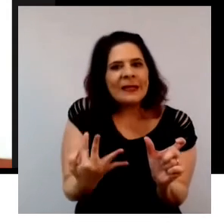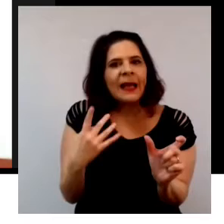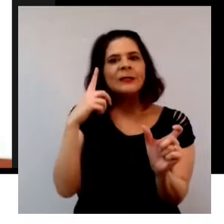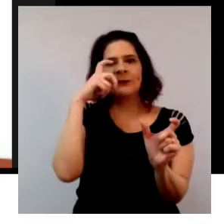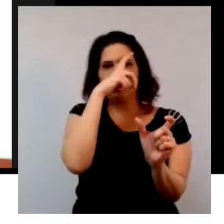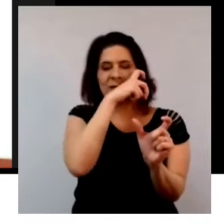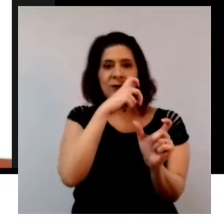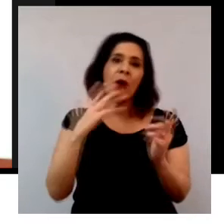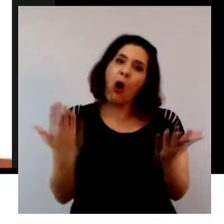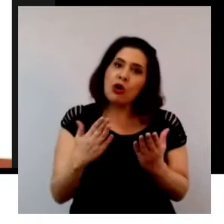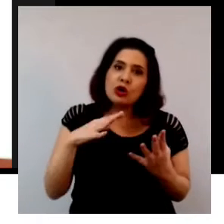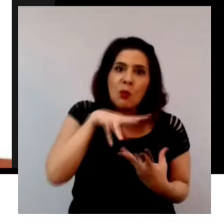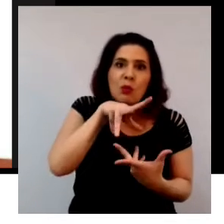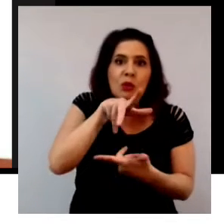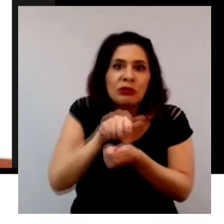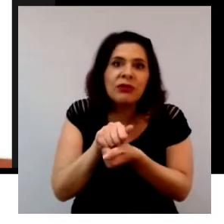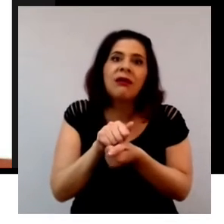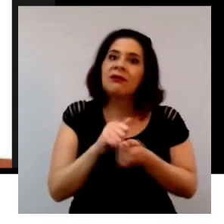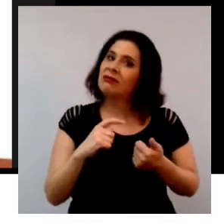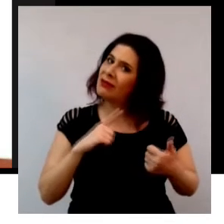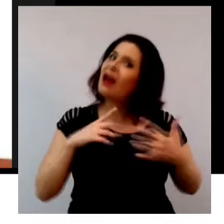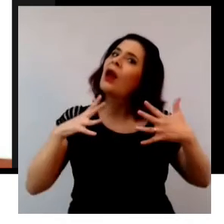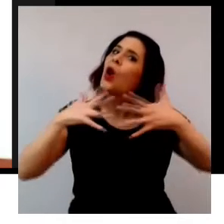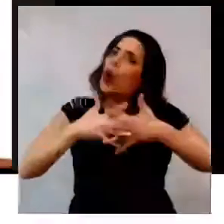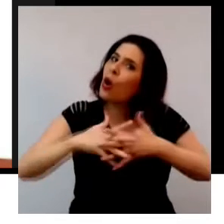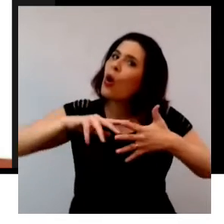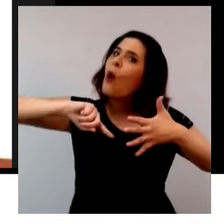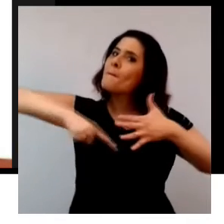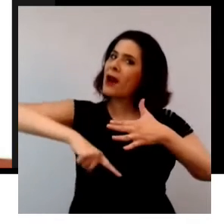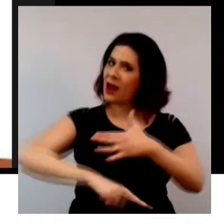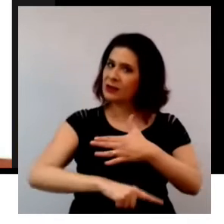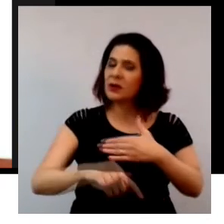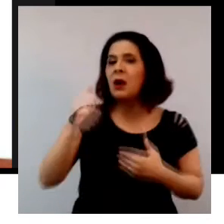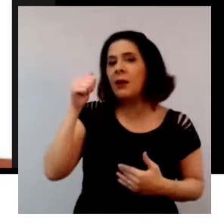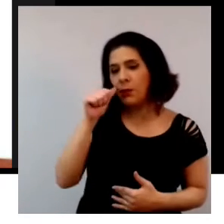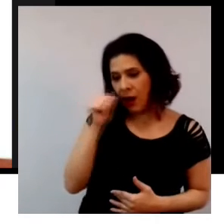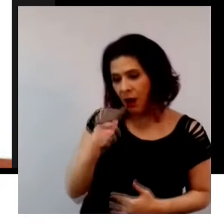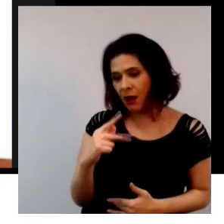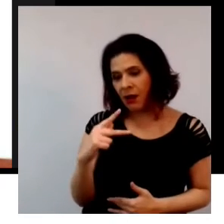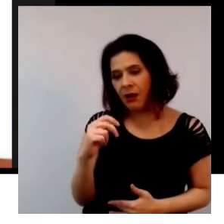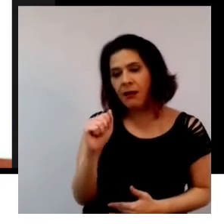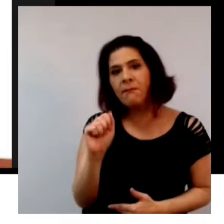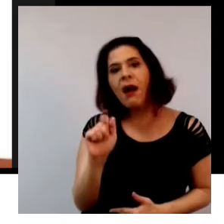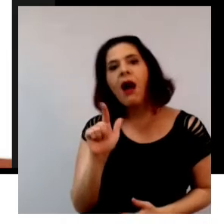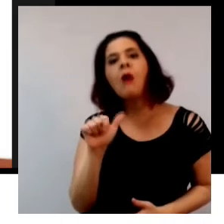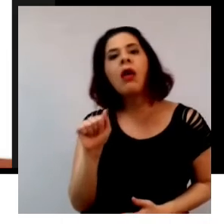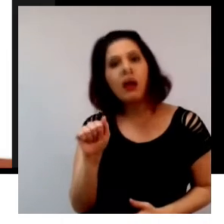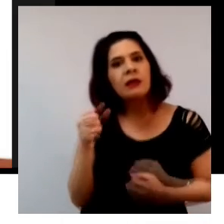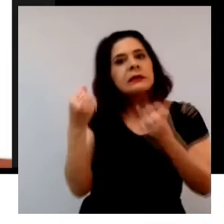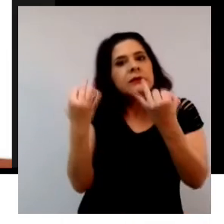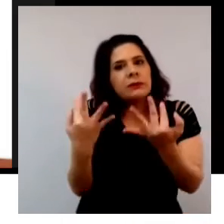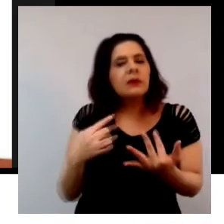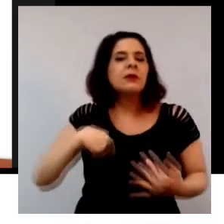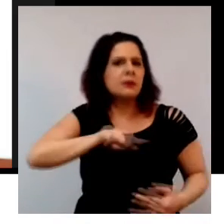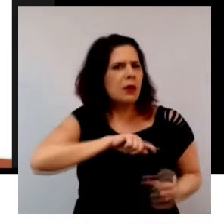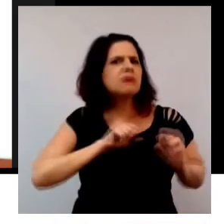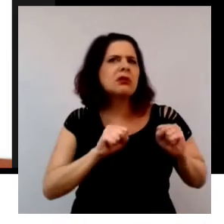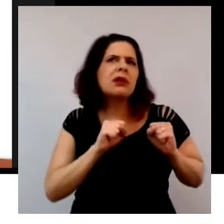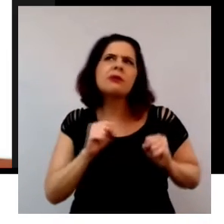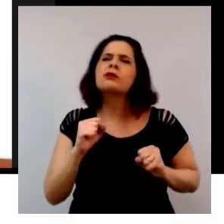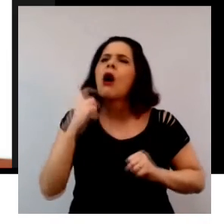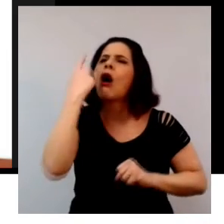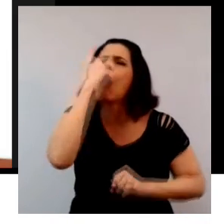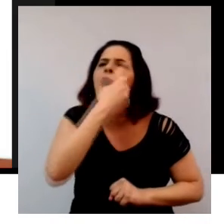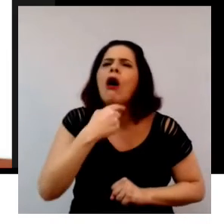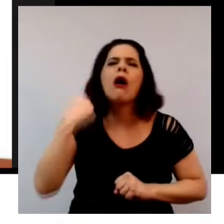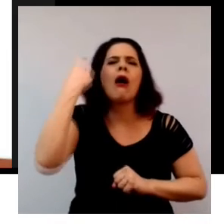Paula pincelou, assim, né, a gente pode falar por horas sobre isso e eventualmente não vai chegar a conclusão nenhuma, o que é o mais triste desse momento que a gente vive, né?